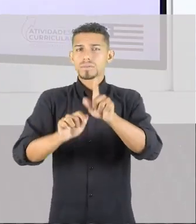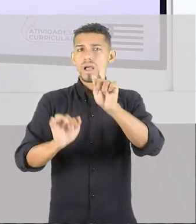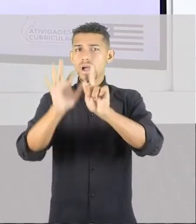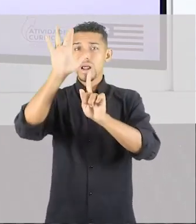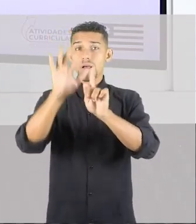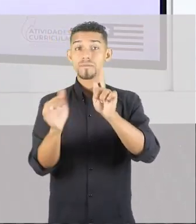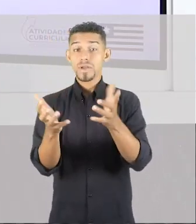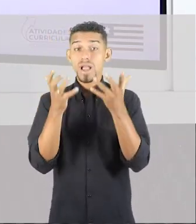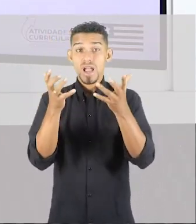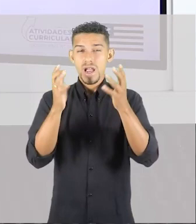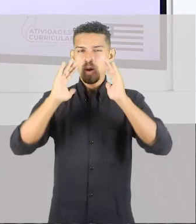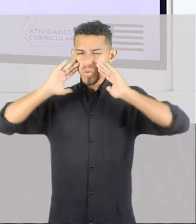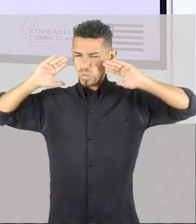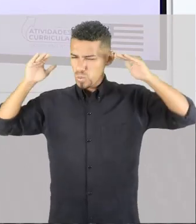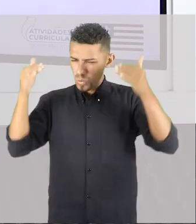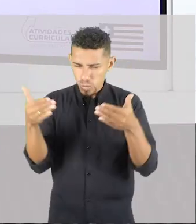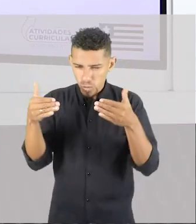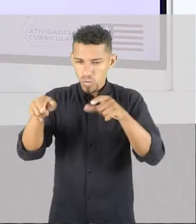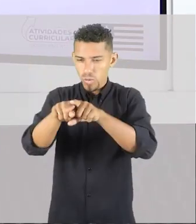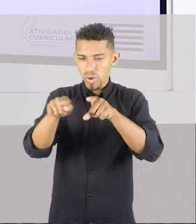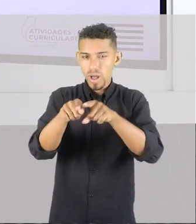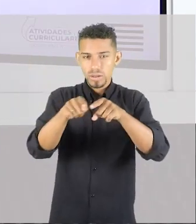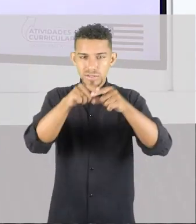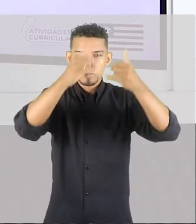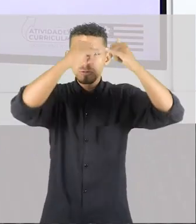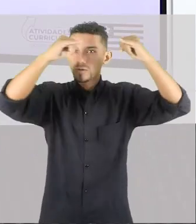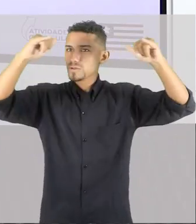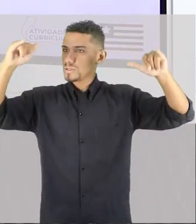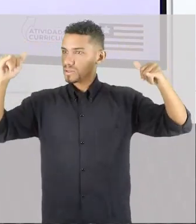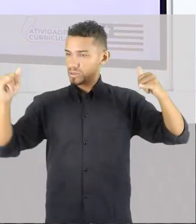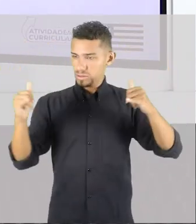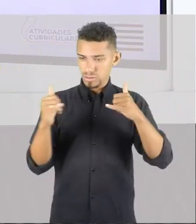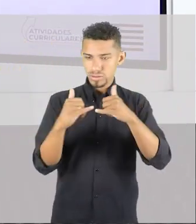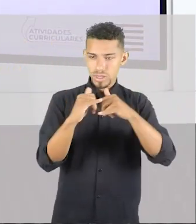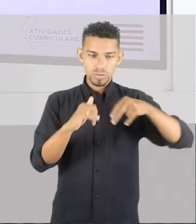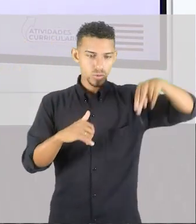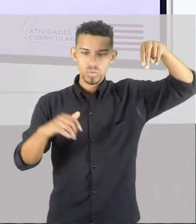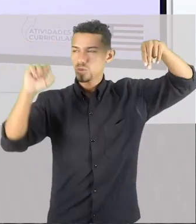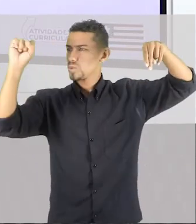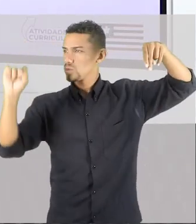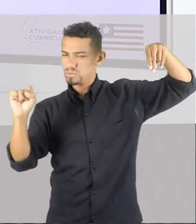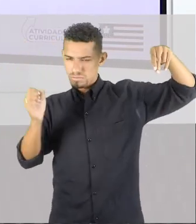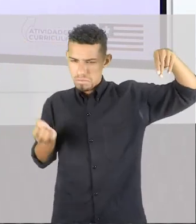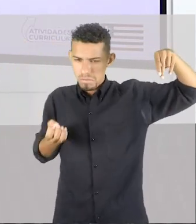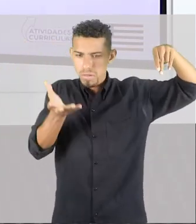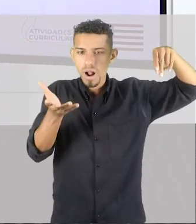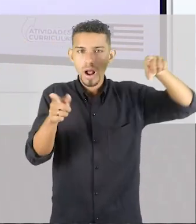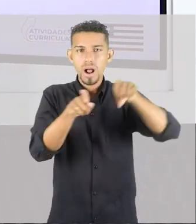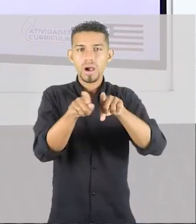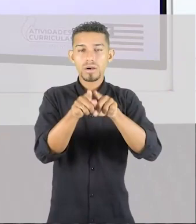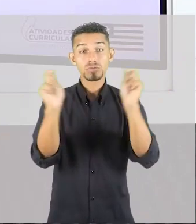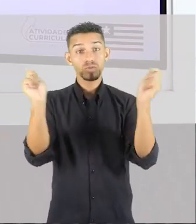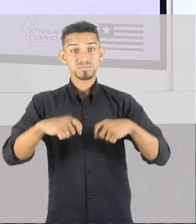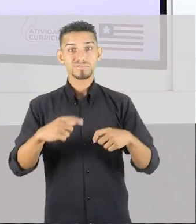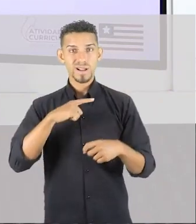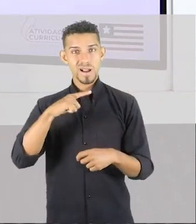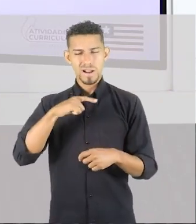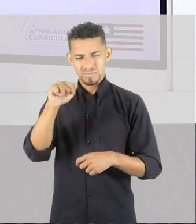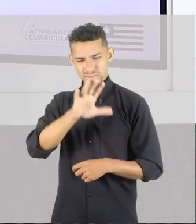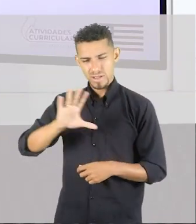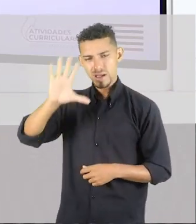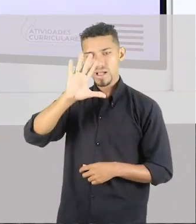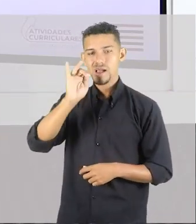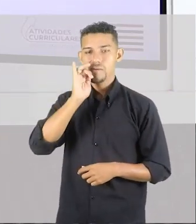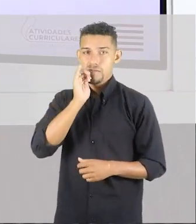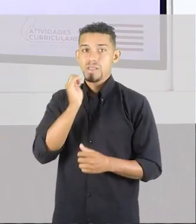quero me concentrar no efeito magnético desse corpo lançado no campo. Tá? Então tem as linhas de campo, aí